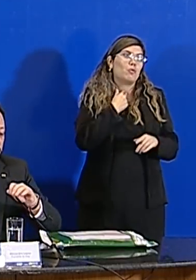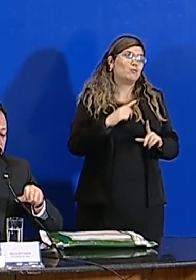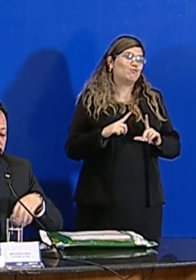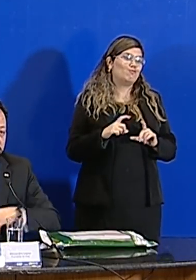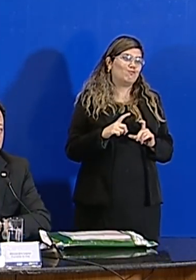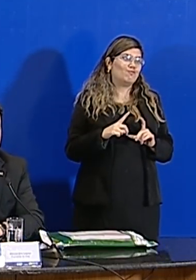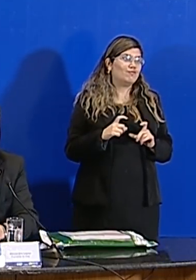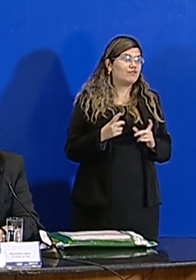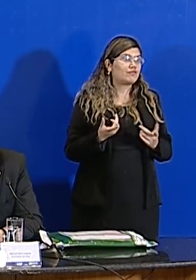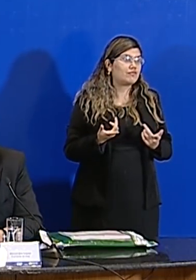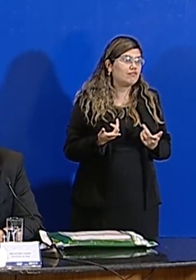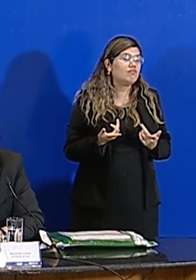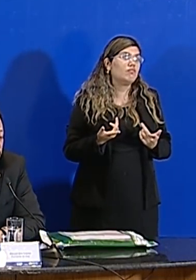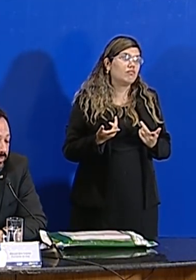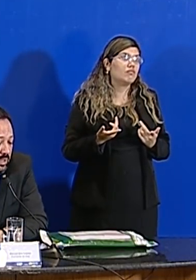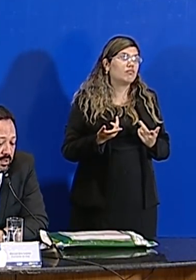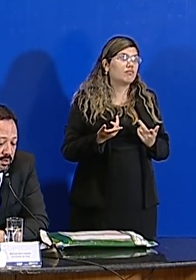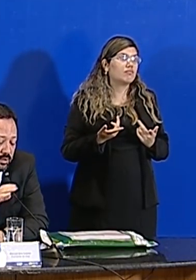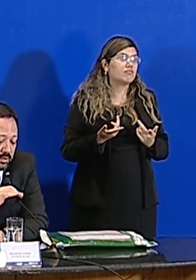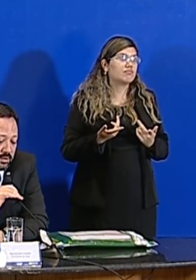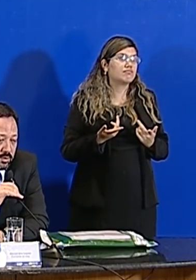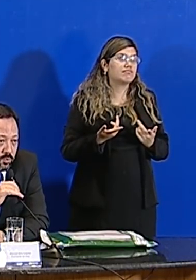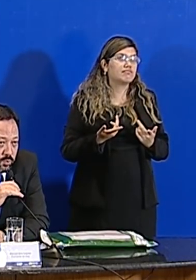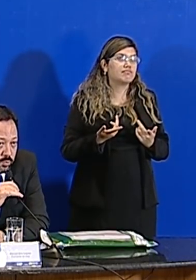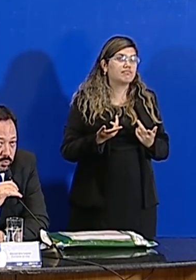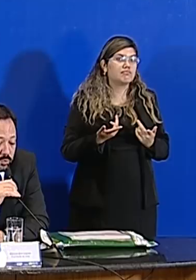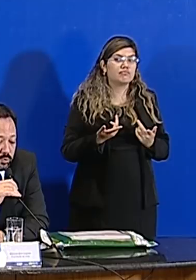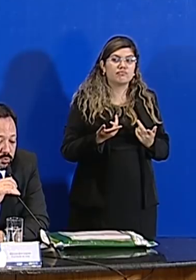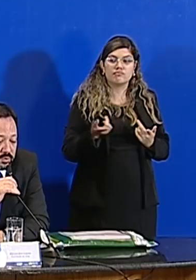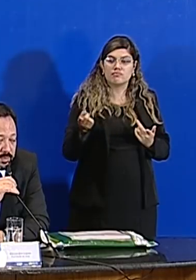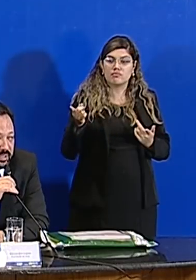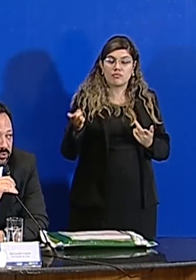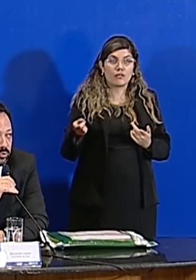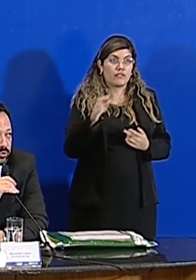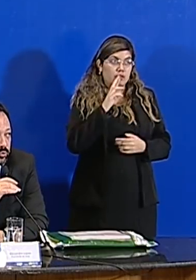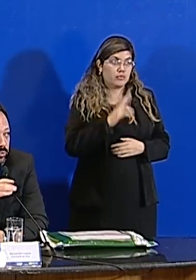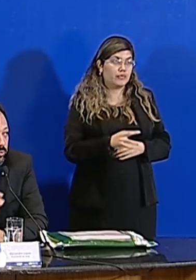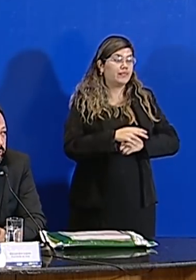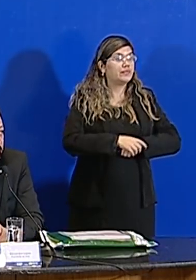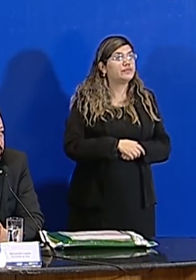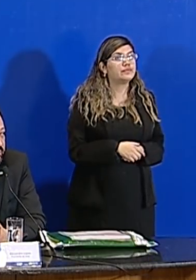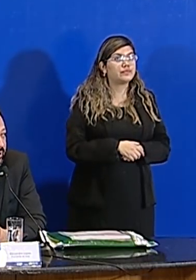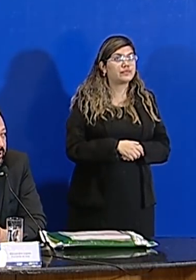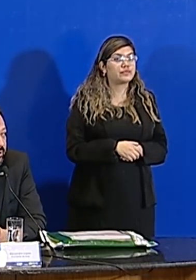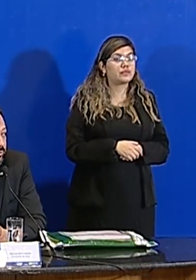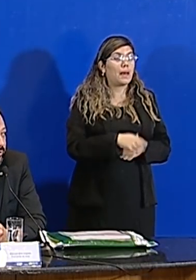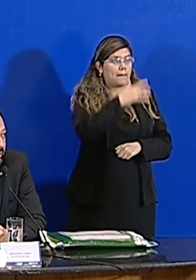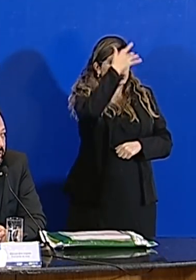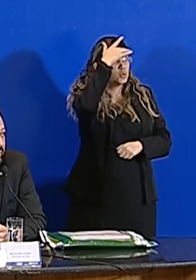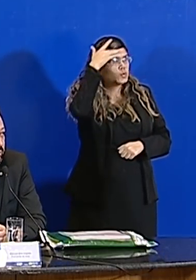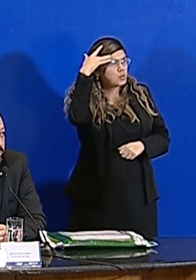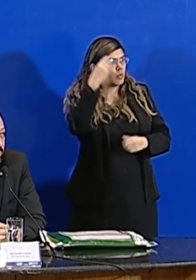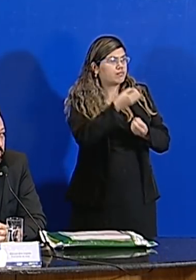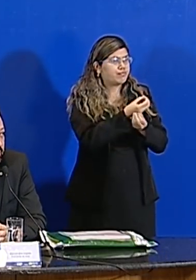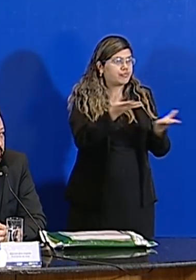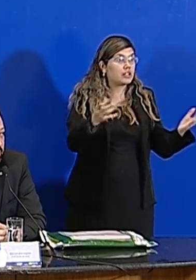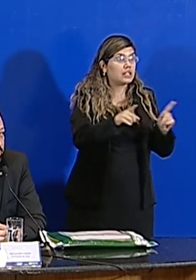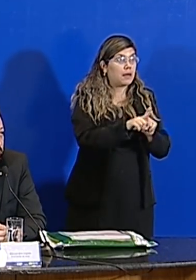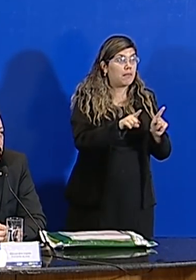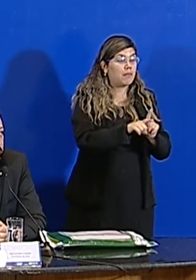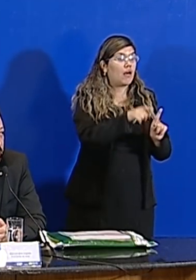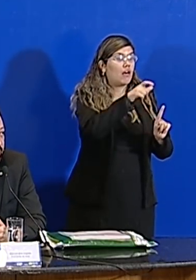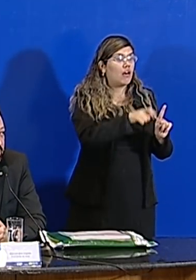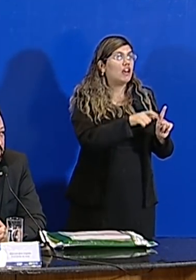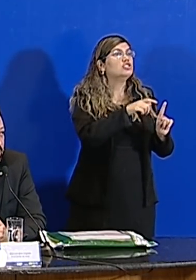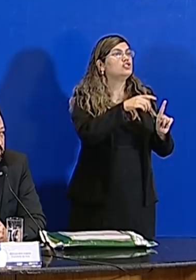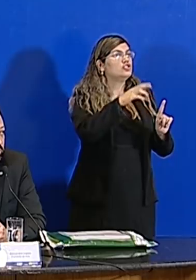Não, houve. O Alexandre vai responder. Os aplicadores, o chefe de sala, eles podem ter o